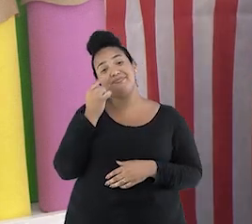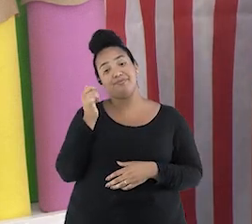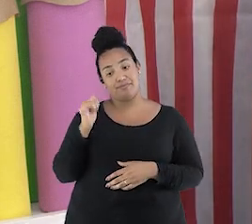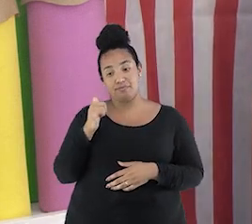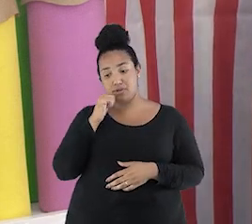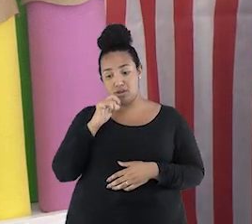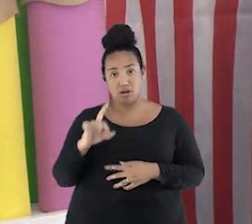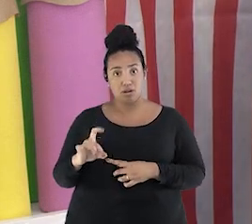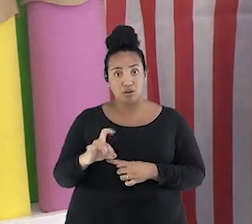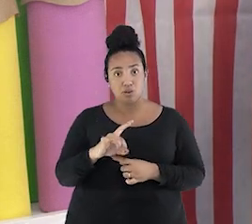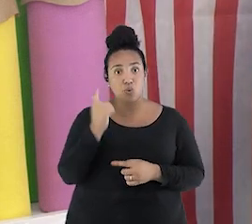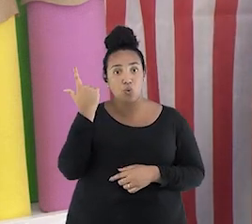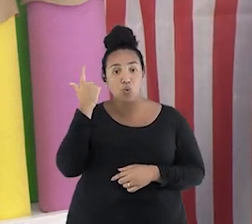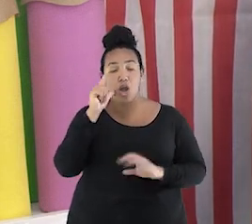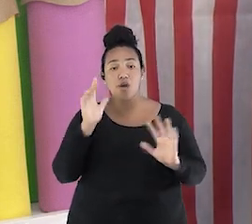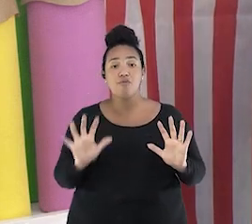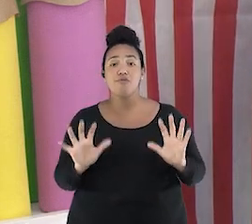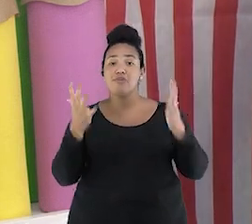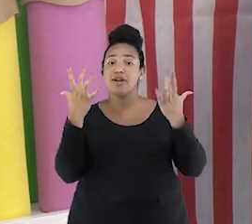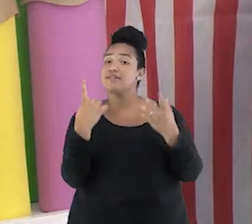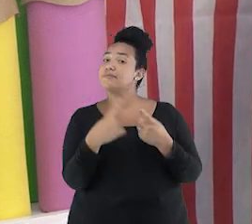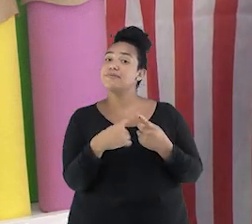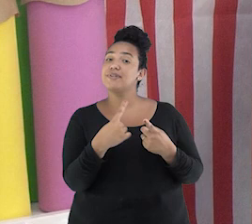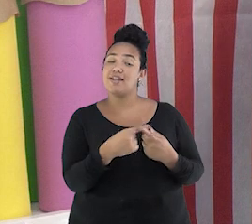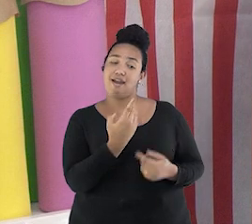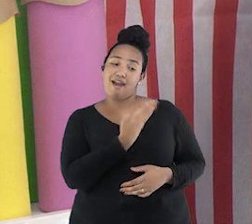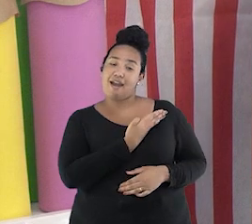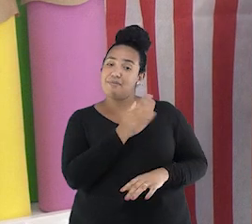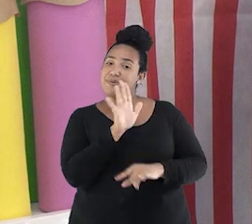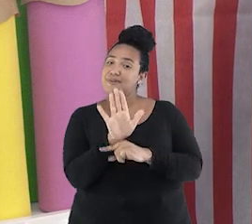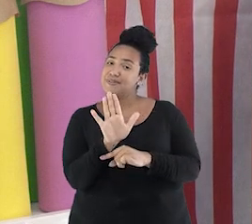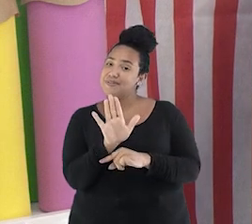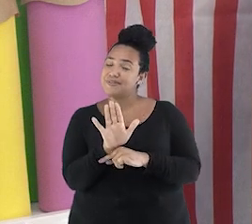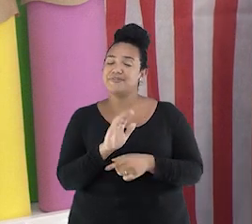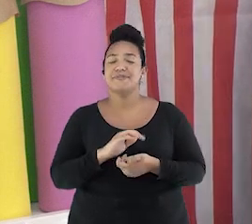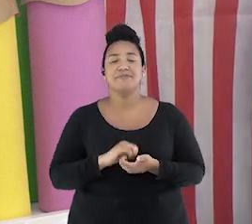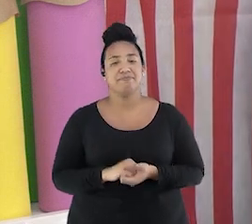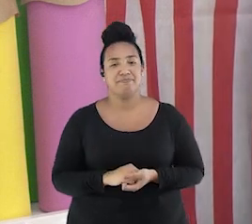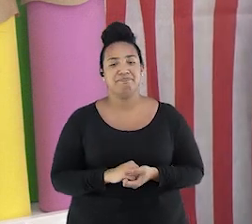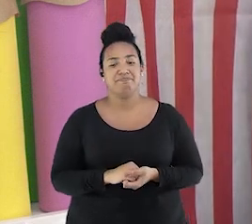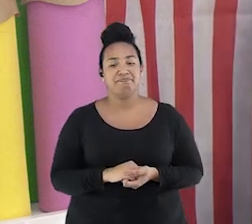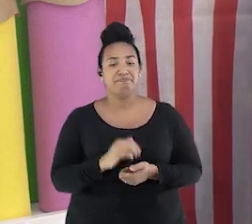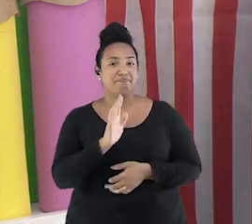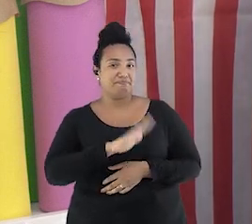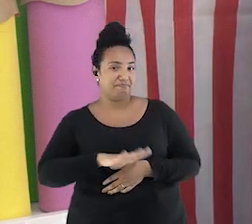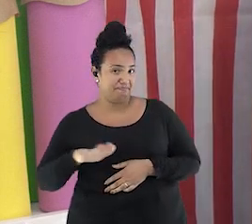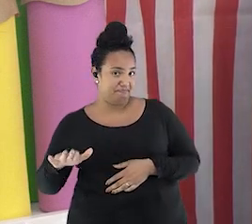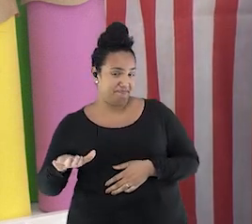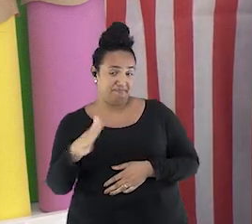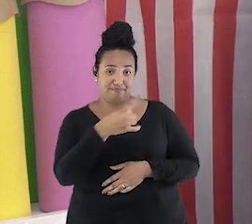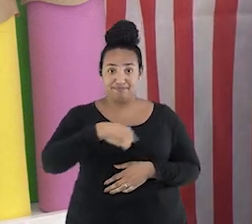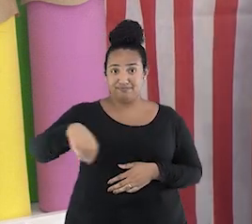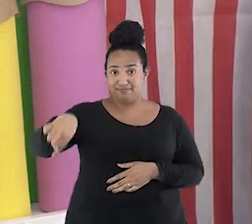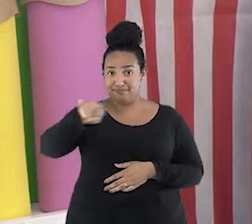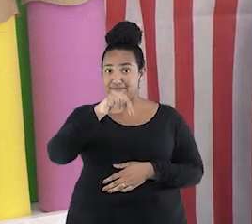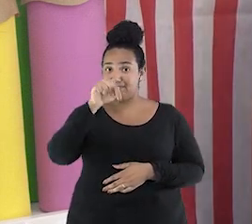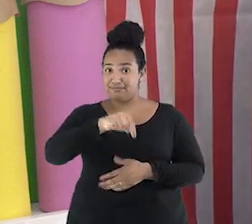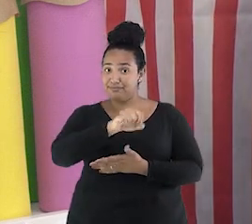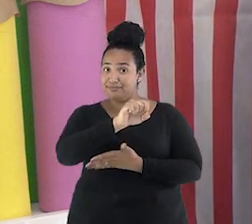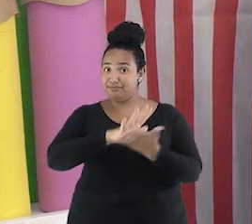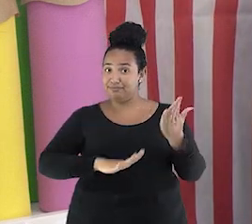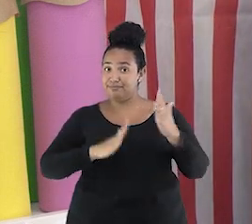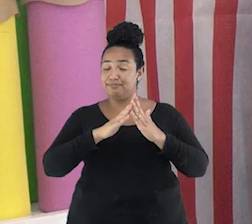festa graças aos seus amigos, que queriam ver ela feliz. Crianças, nós do Dever em Casa na